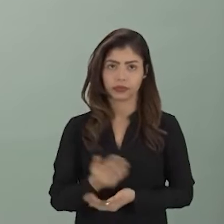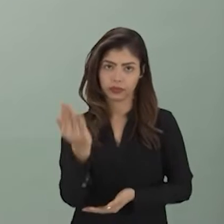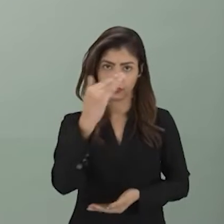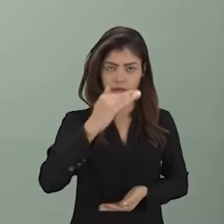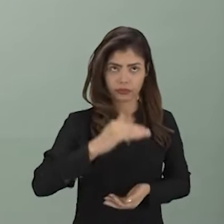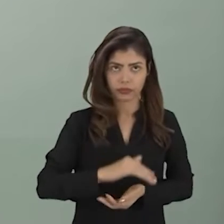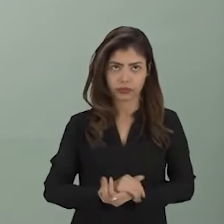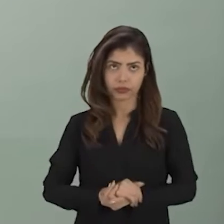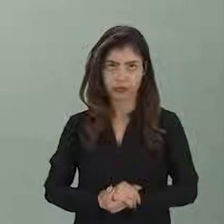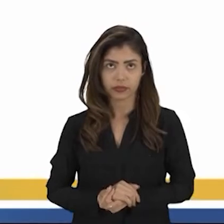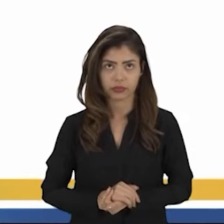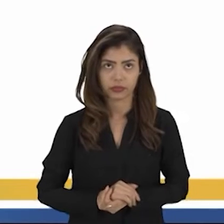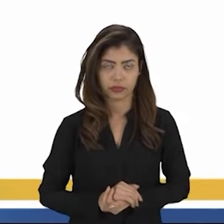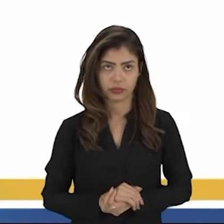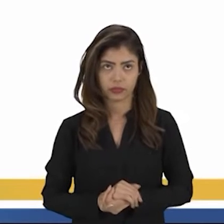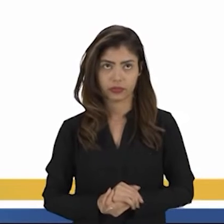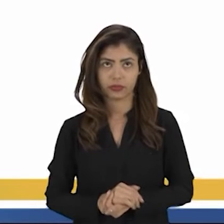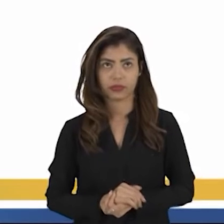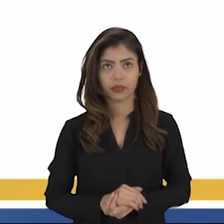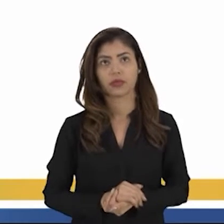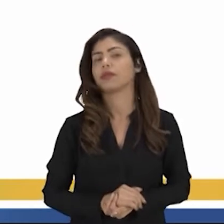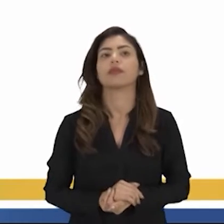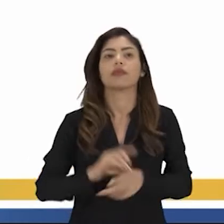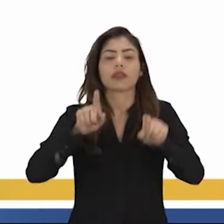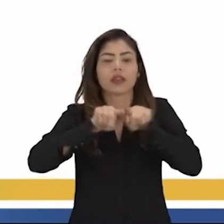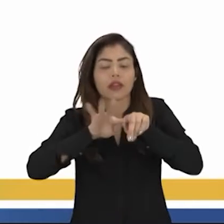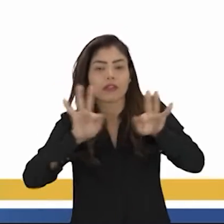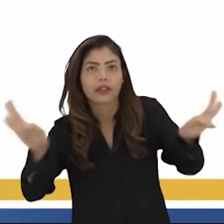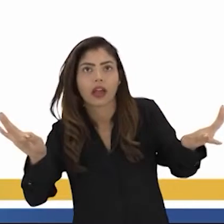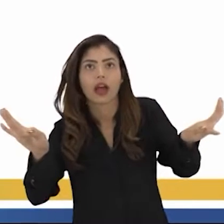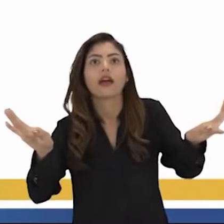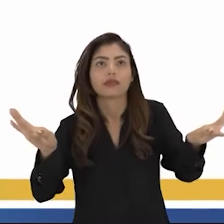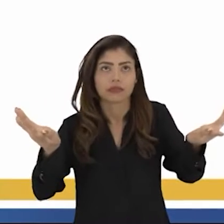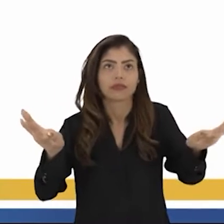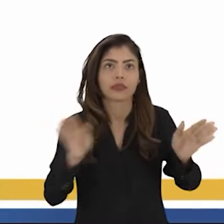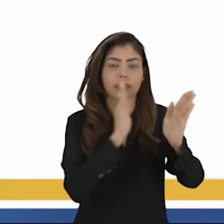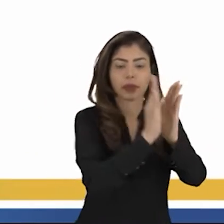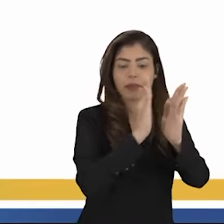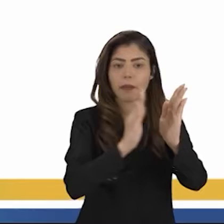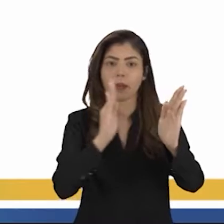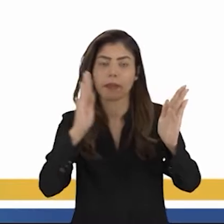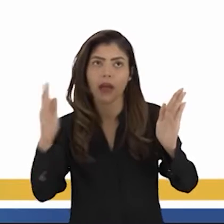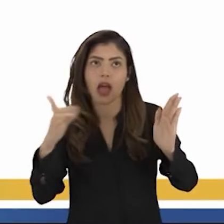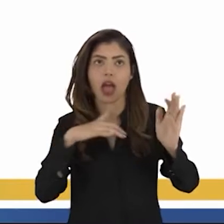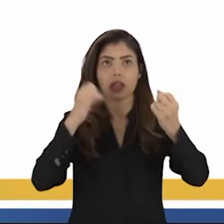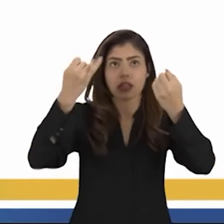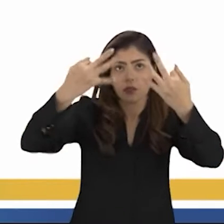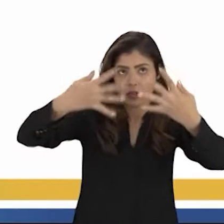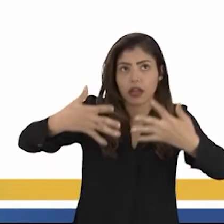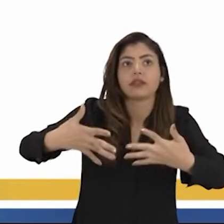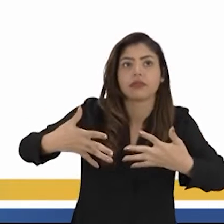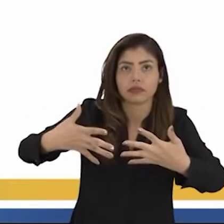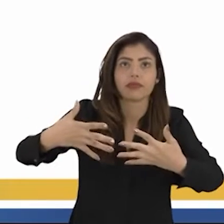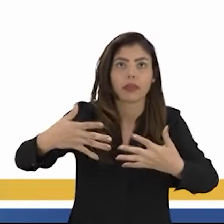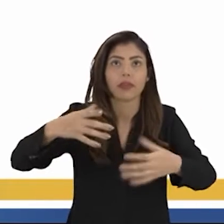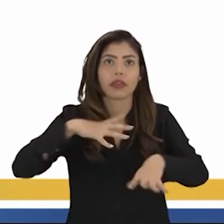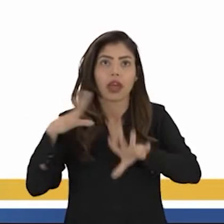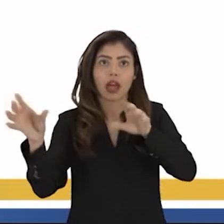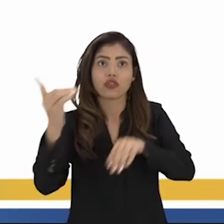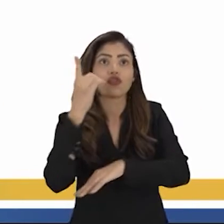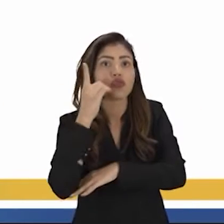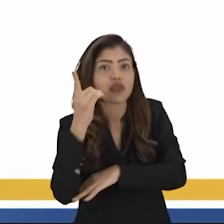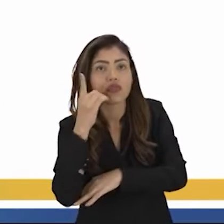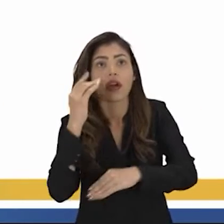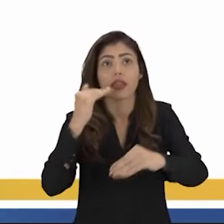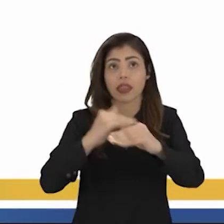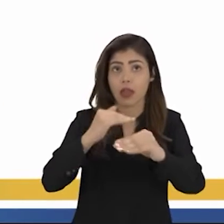lá. Então, nas orações ou frases intercaladas de caráter explicativo, datas